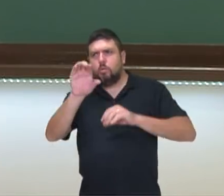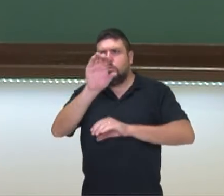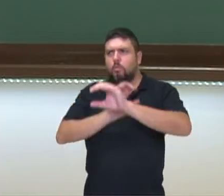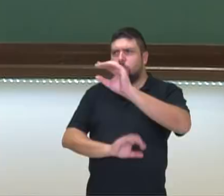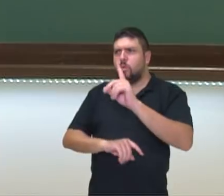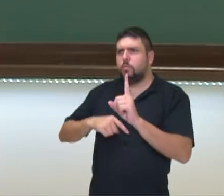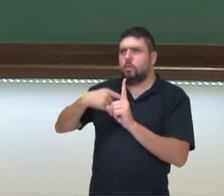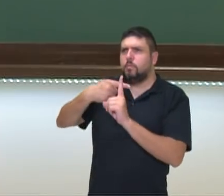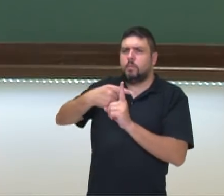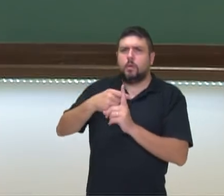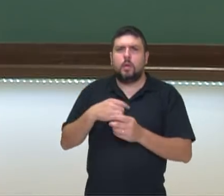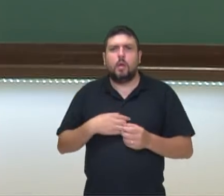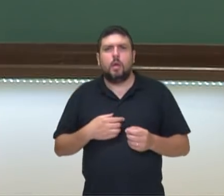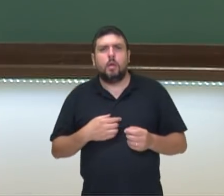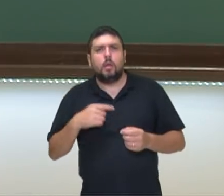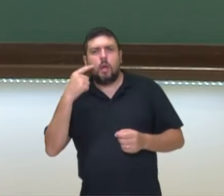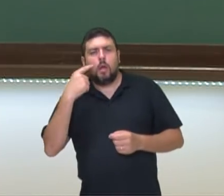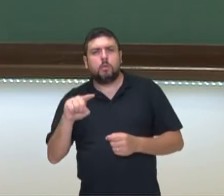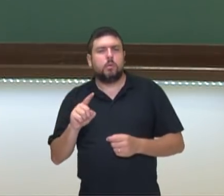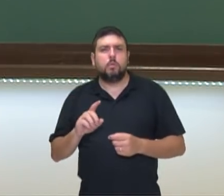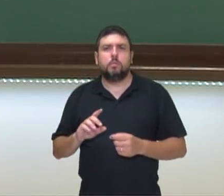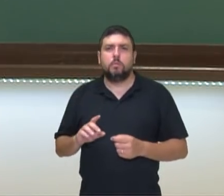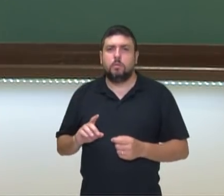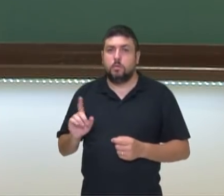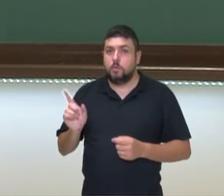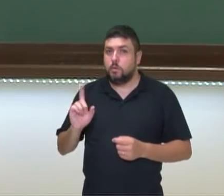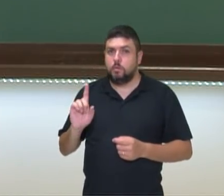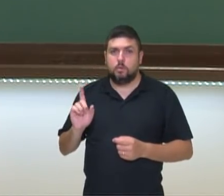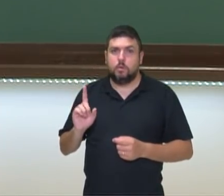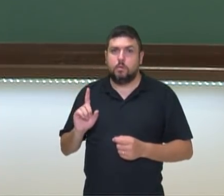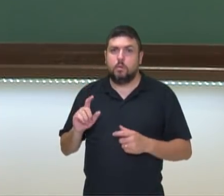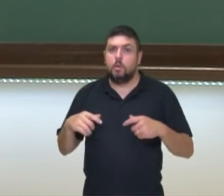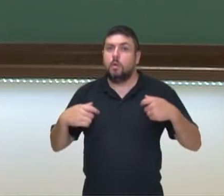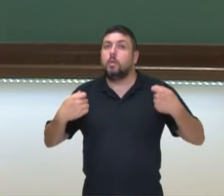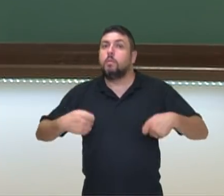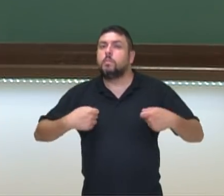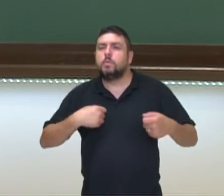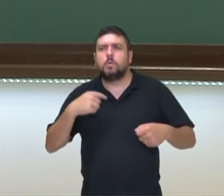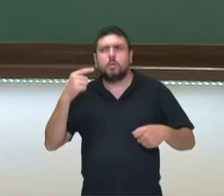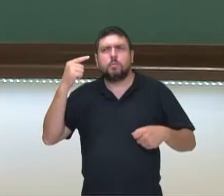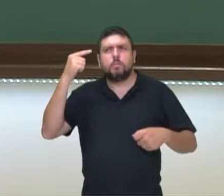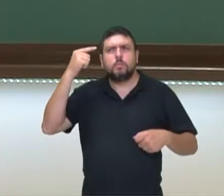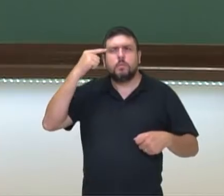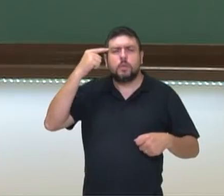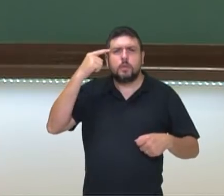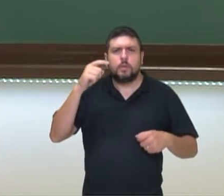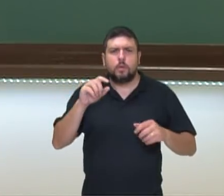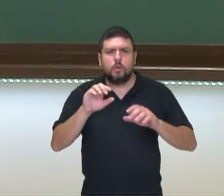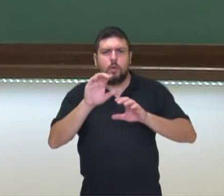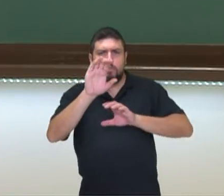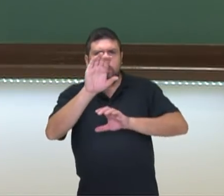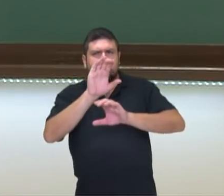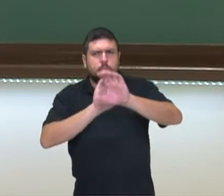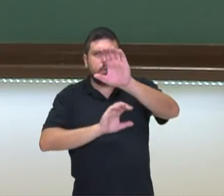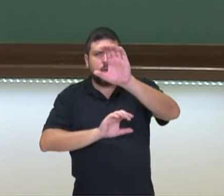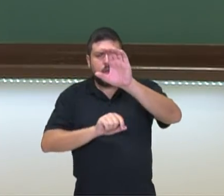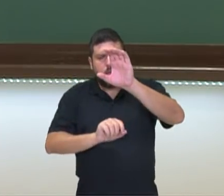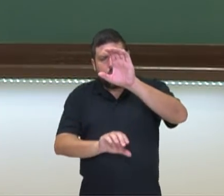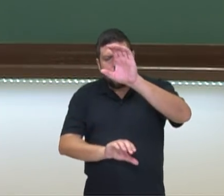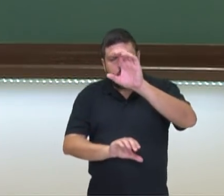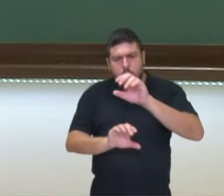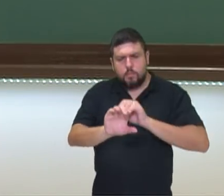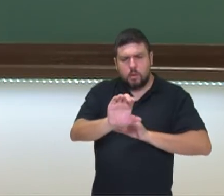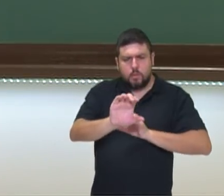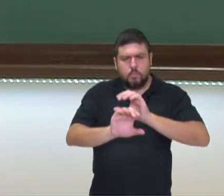faço a conta de adição e descubro o valor que eu quero? Não, eu preciso pensar em cima da minha operação para ver o que está